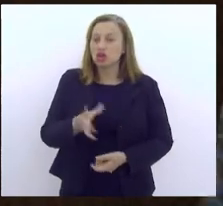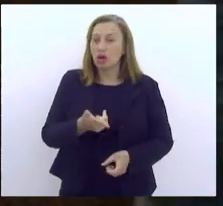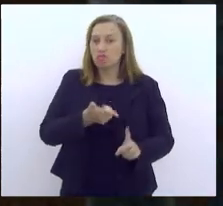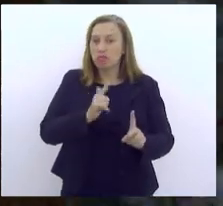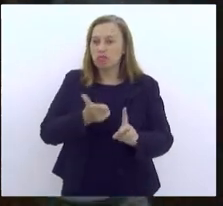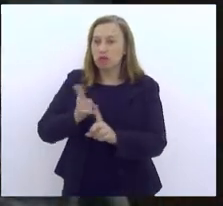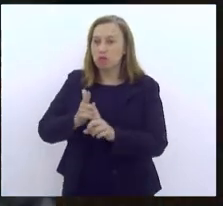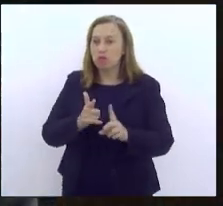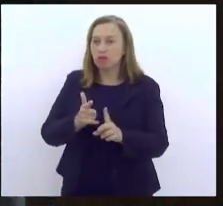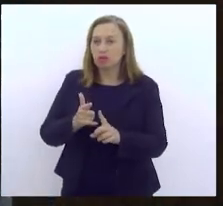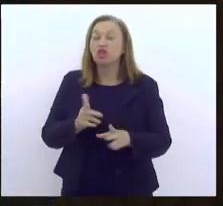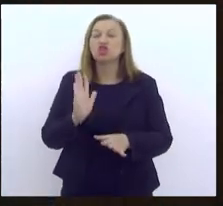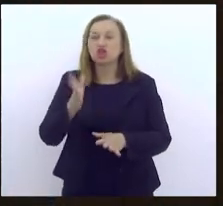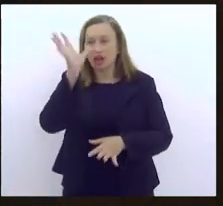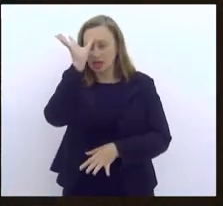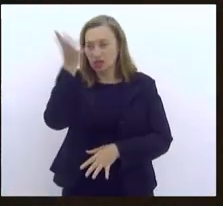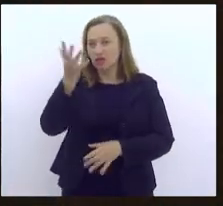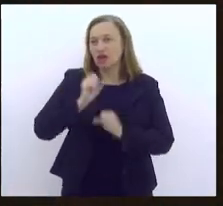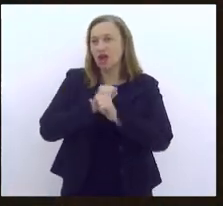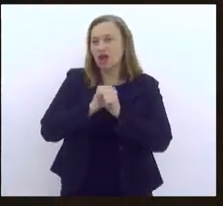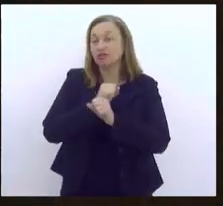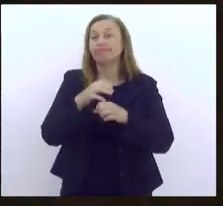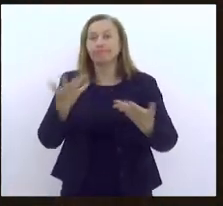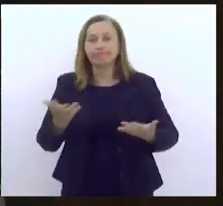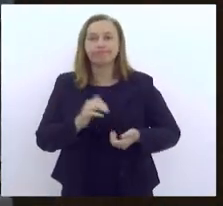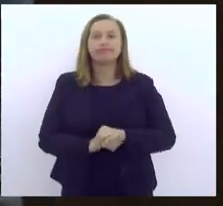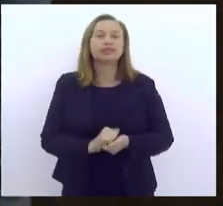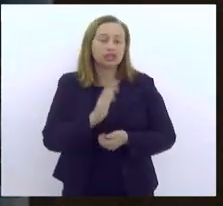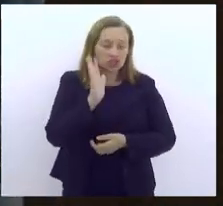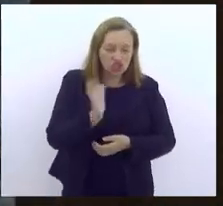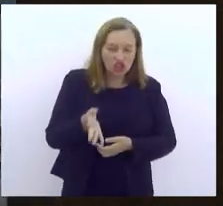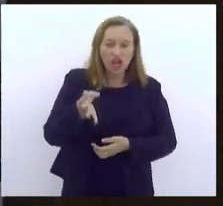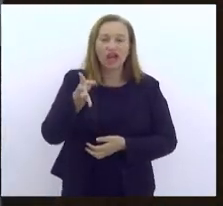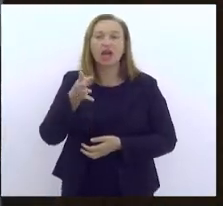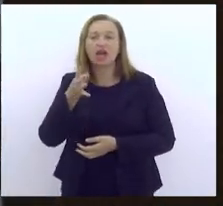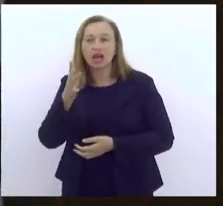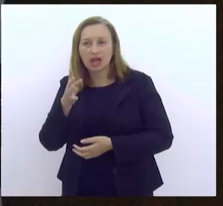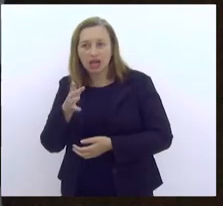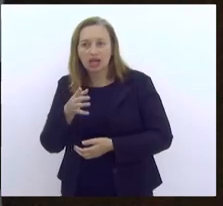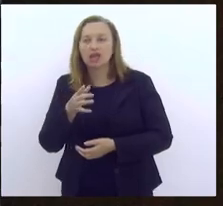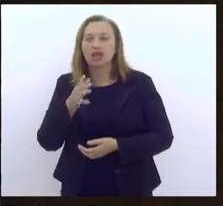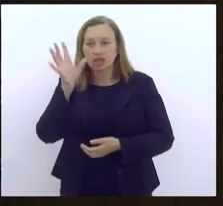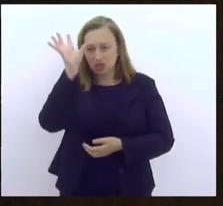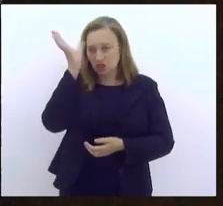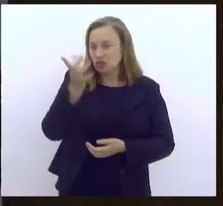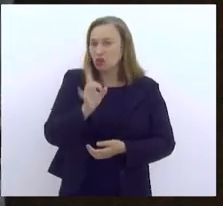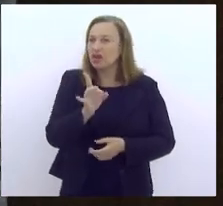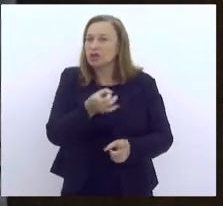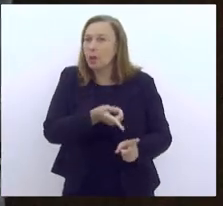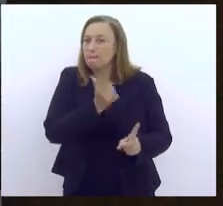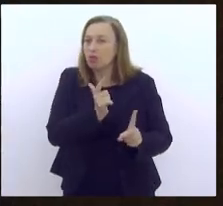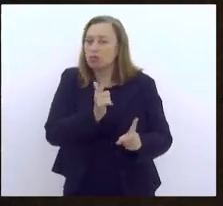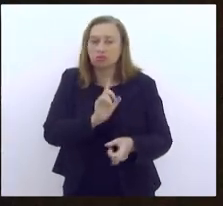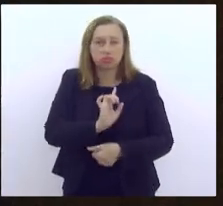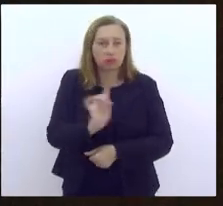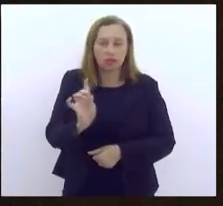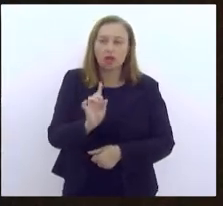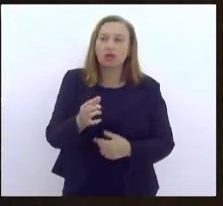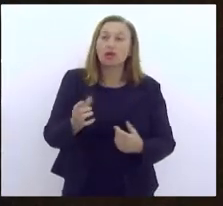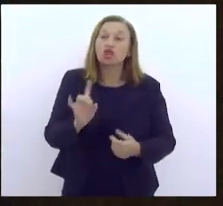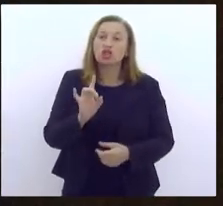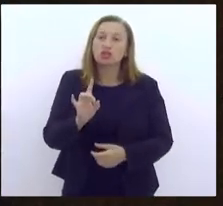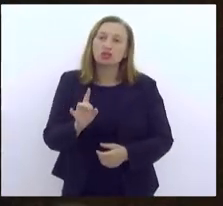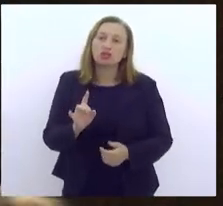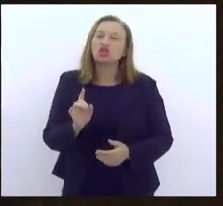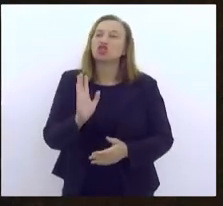isso, já estava resolvido há muito tempo. Já estava resolvido há muito tempo. Não é só tiro, porrada e bomba. Se fosse